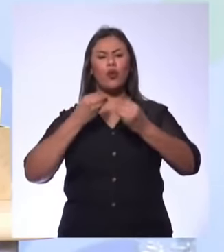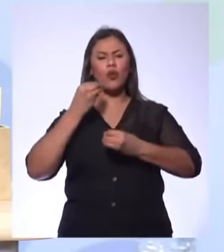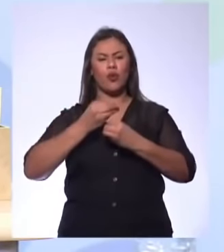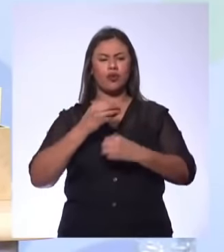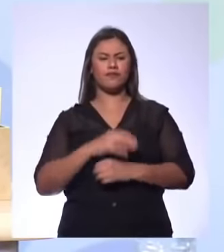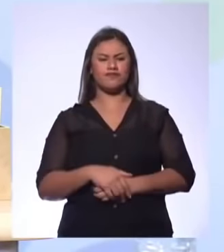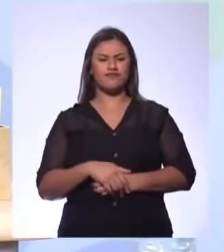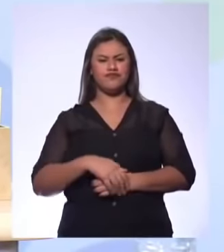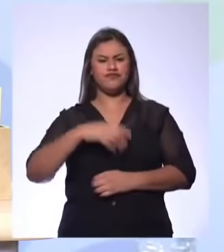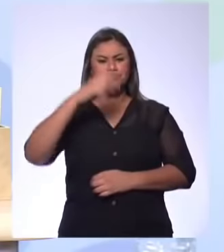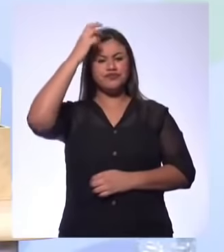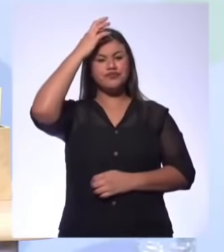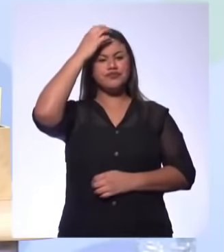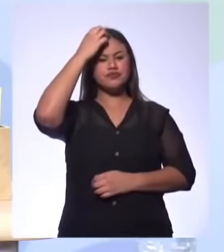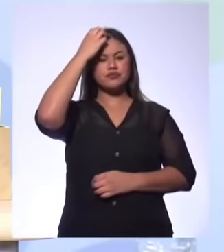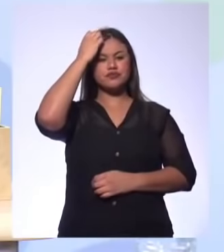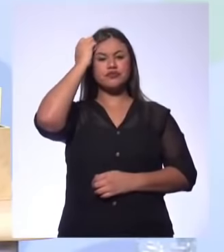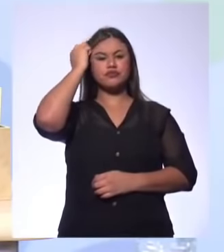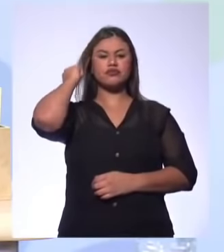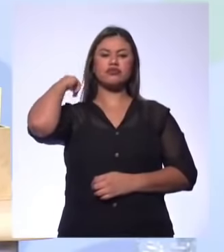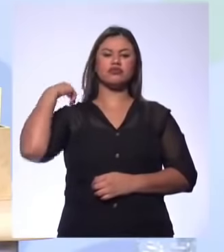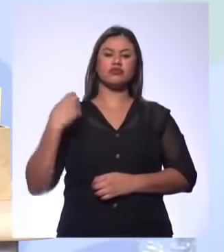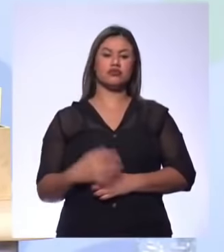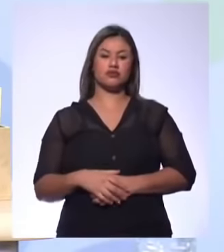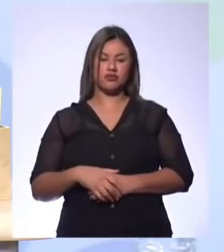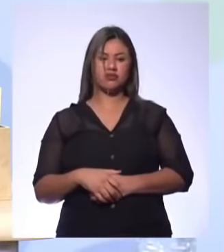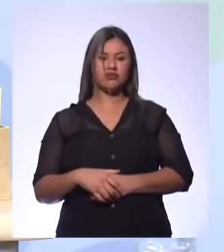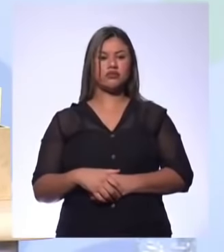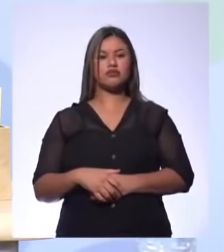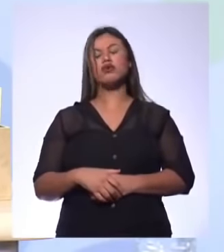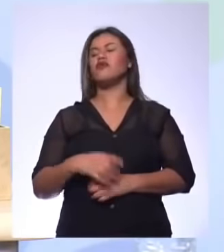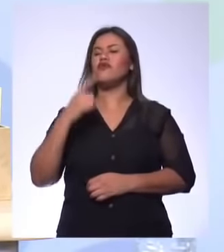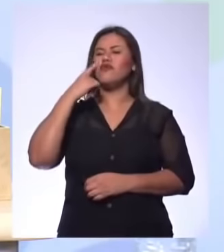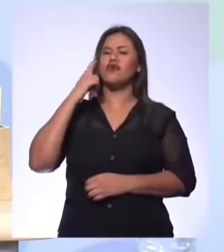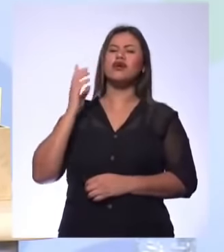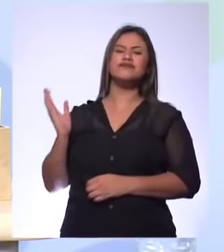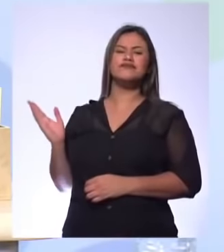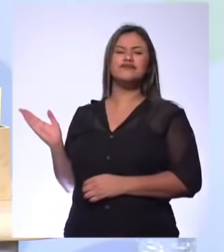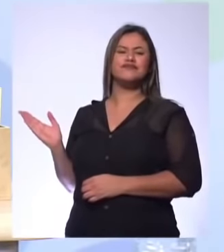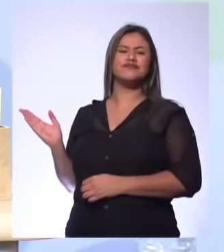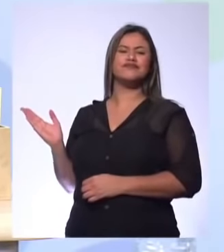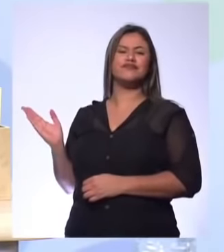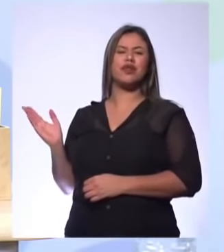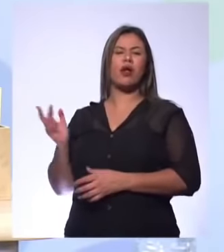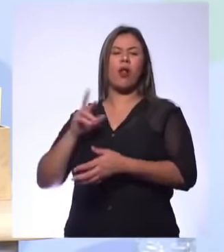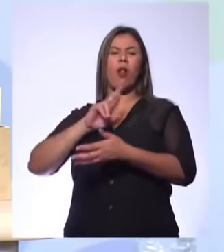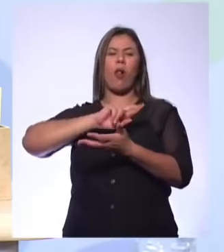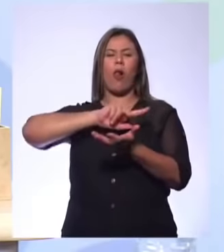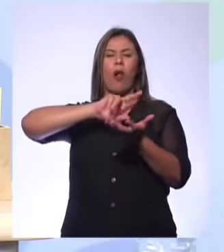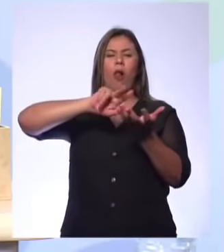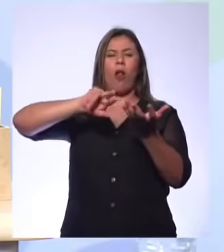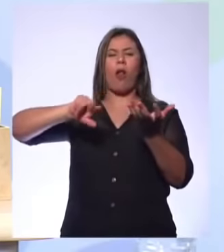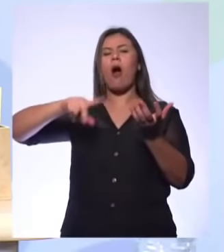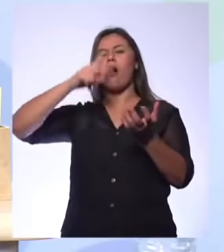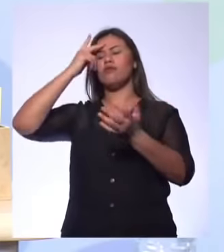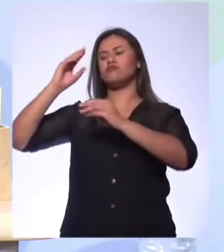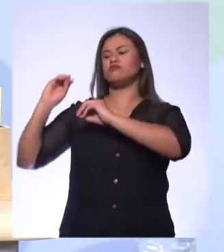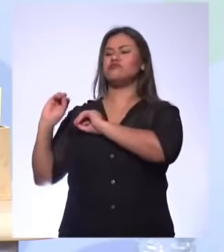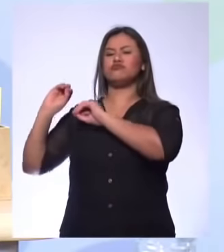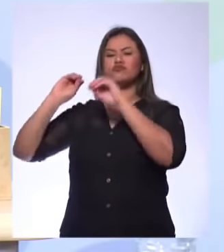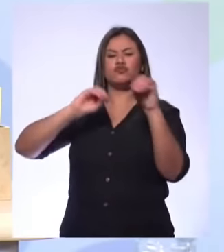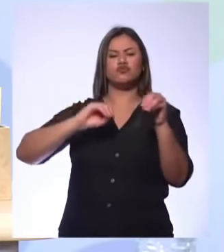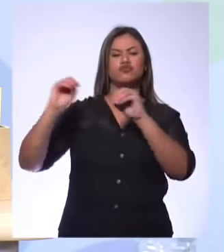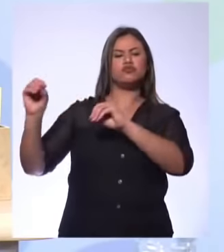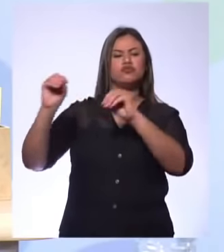como eles são diferentes, né? Os turcos. São várias ondas de migração para o Império. Os